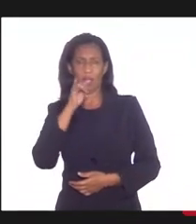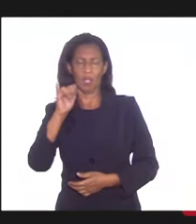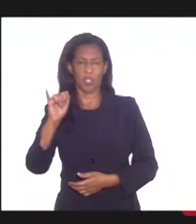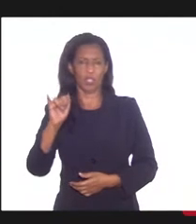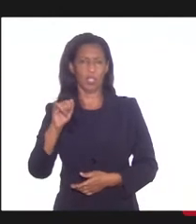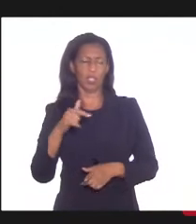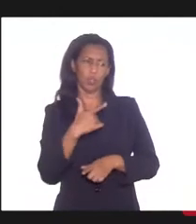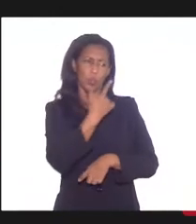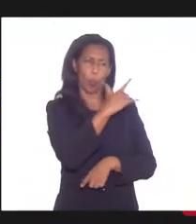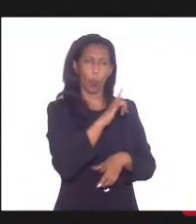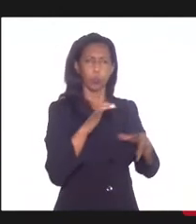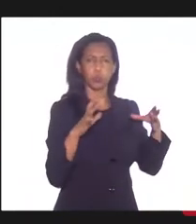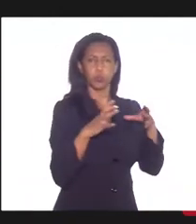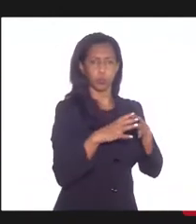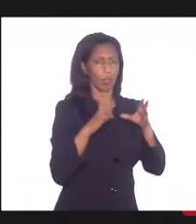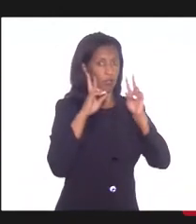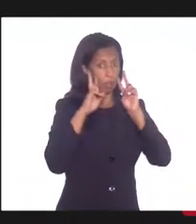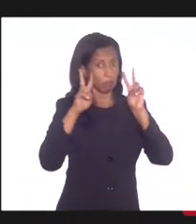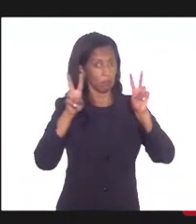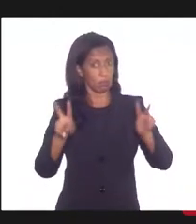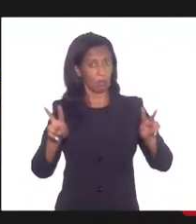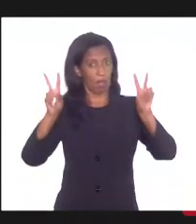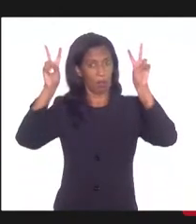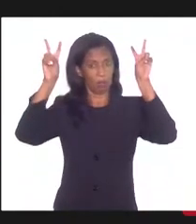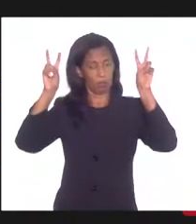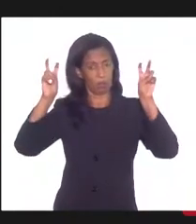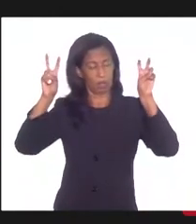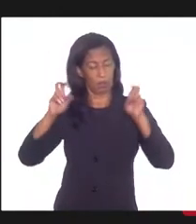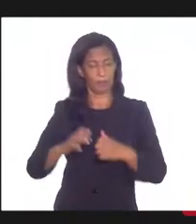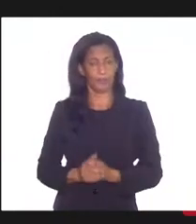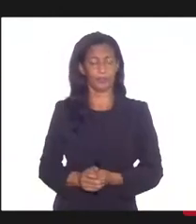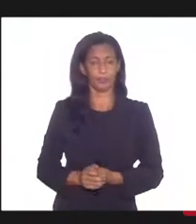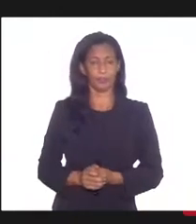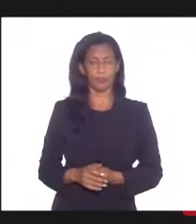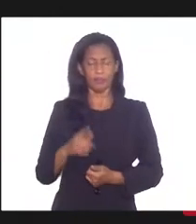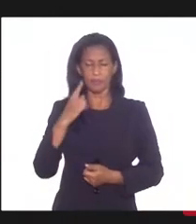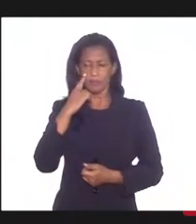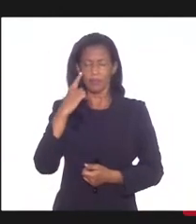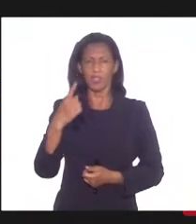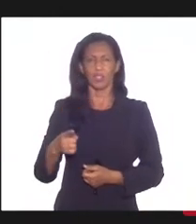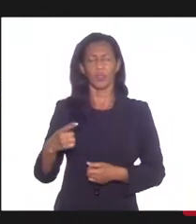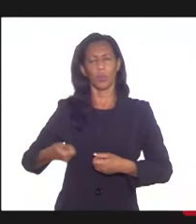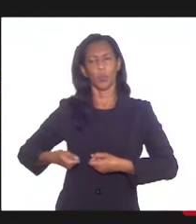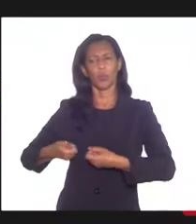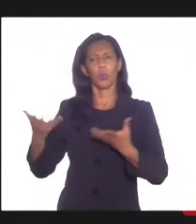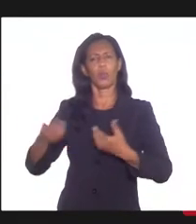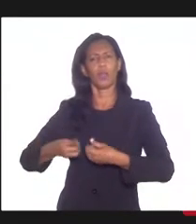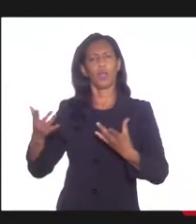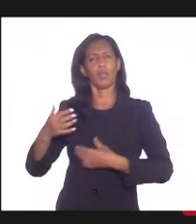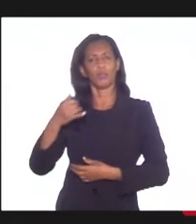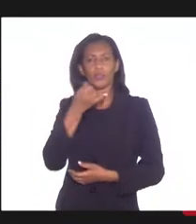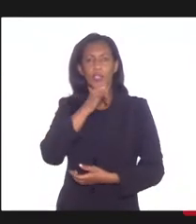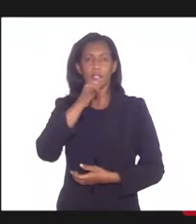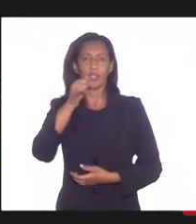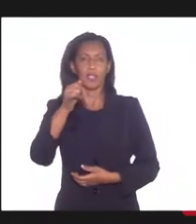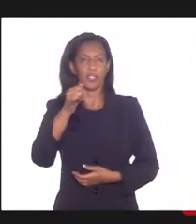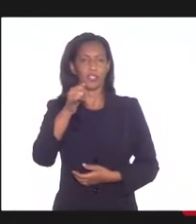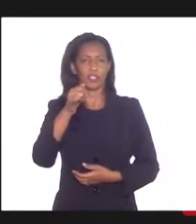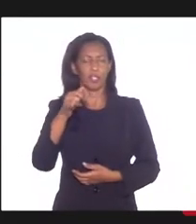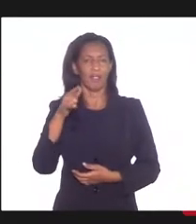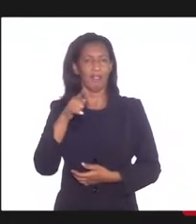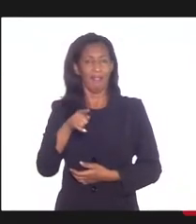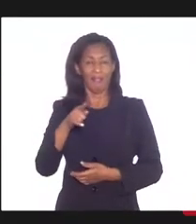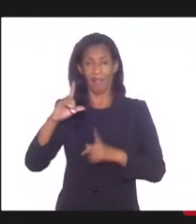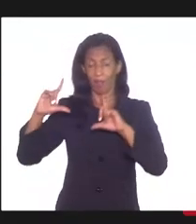bastante atentos ao tema. E, logicamente, a gente vê que o consumo em cogeração, que é a geração distribuída, é